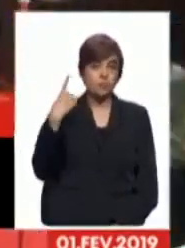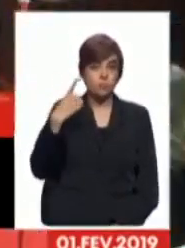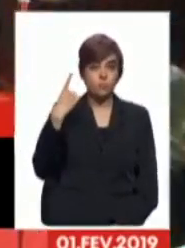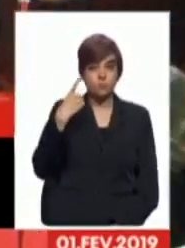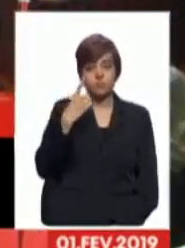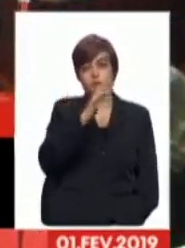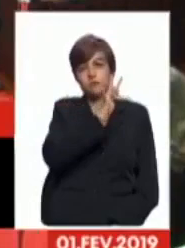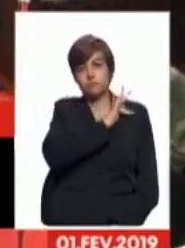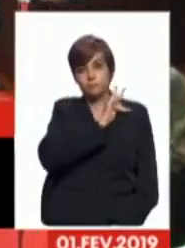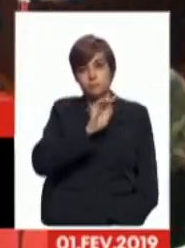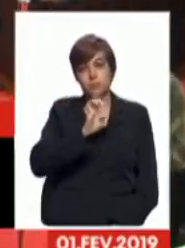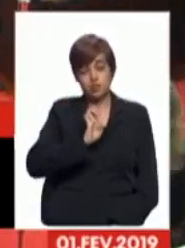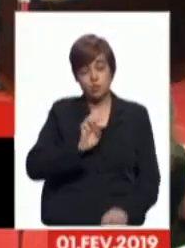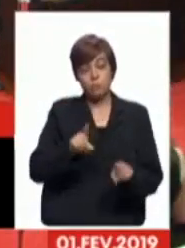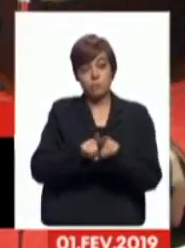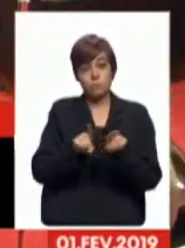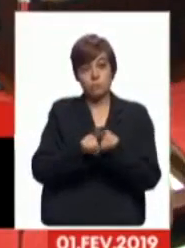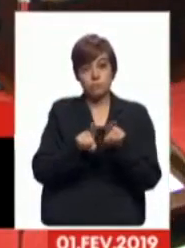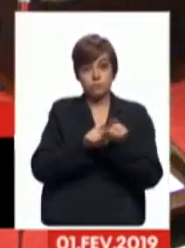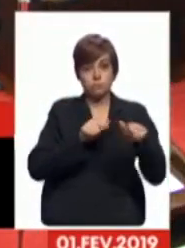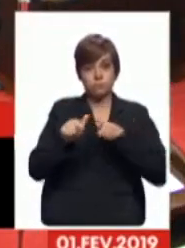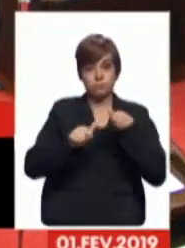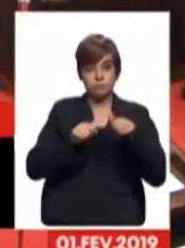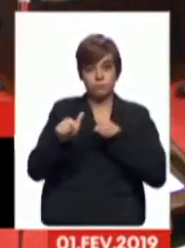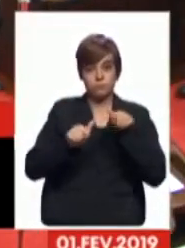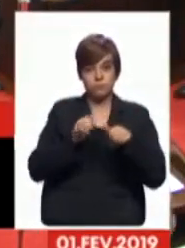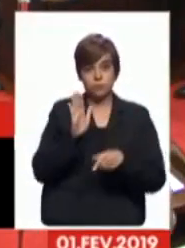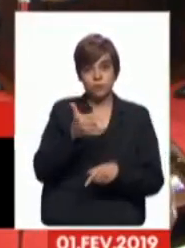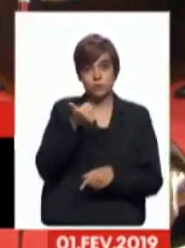que atuou por 10 mandatos.